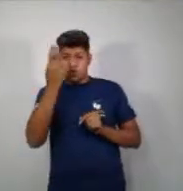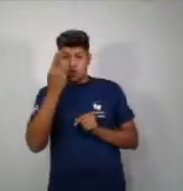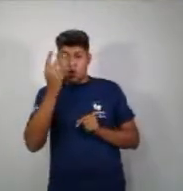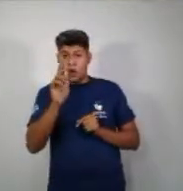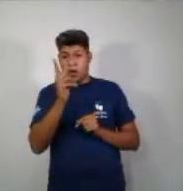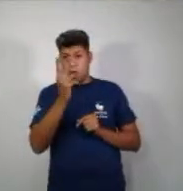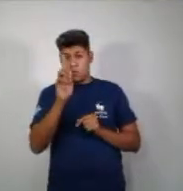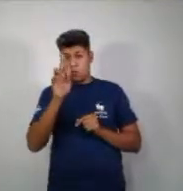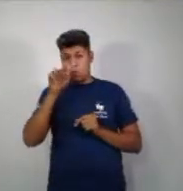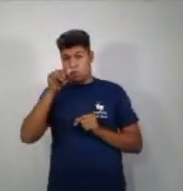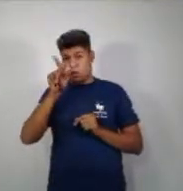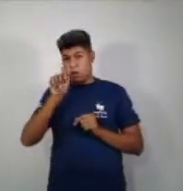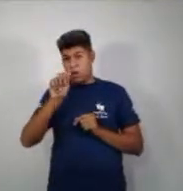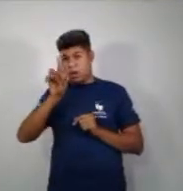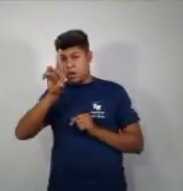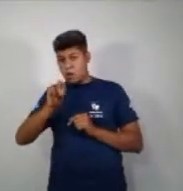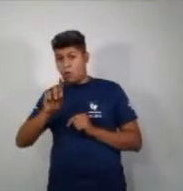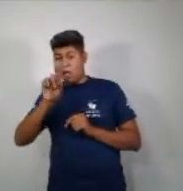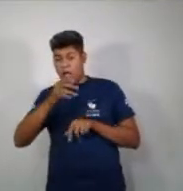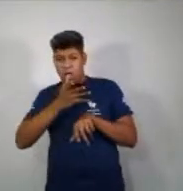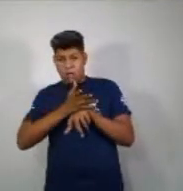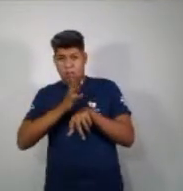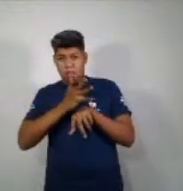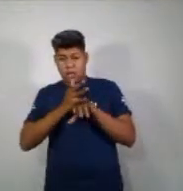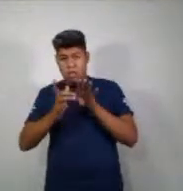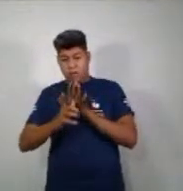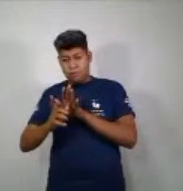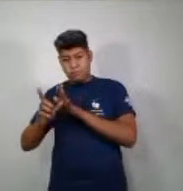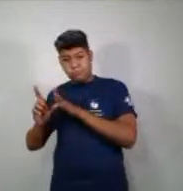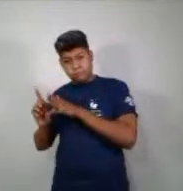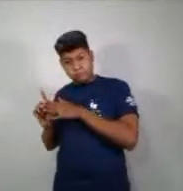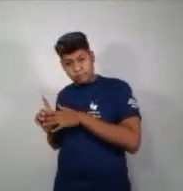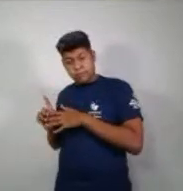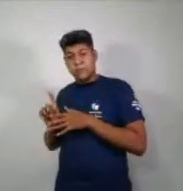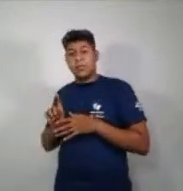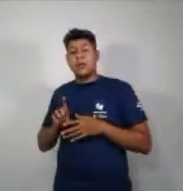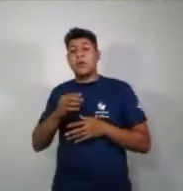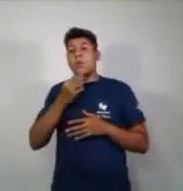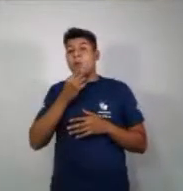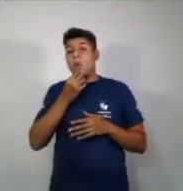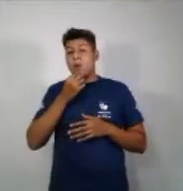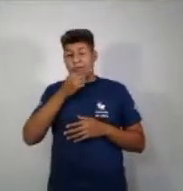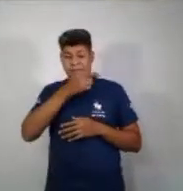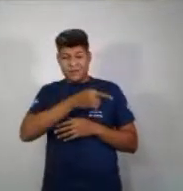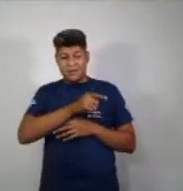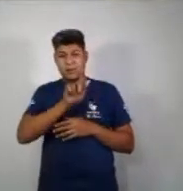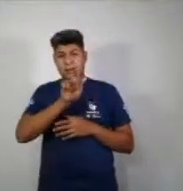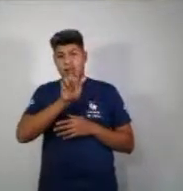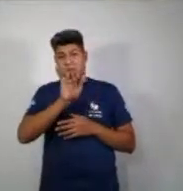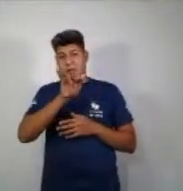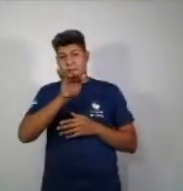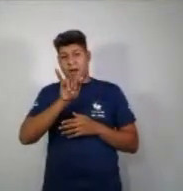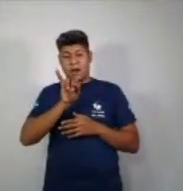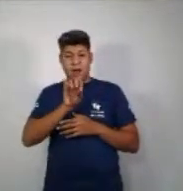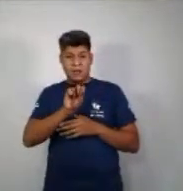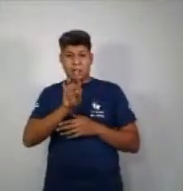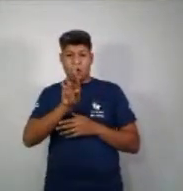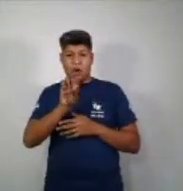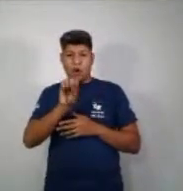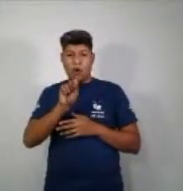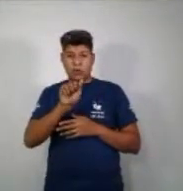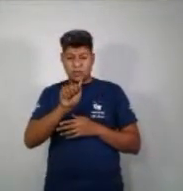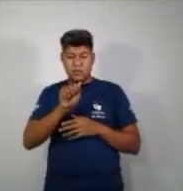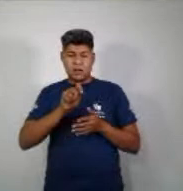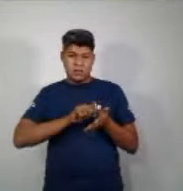único ensaio que você tem notícia que o Guimarães Rosa escreve. Ele escreveu um ensaio na abertura